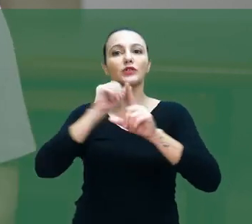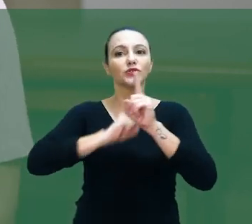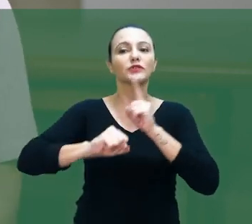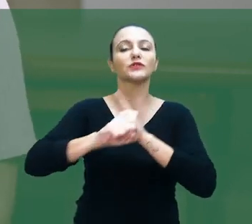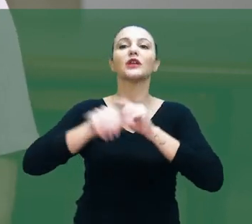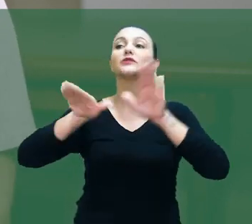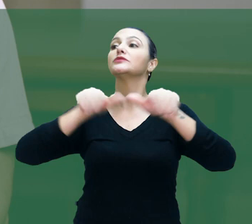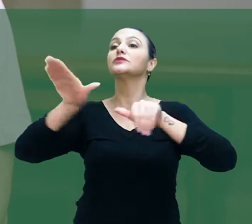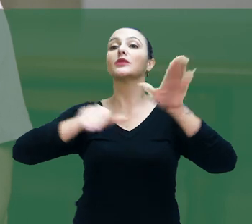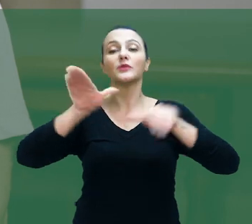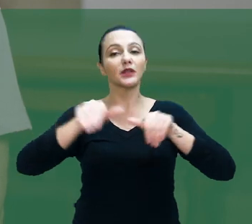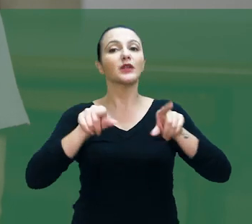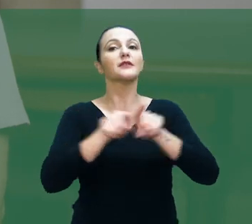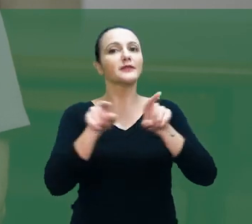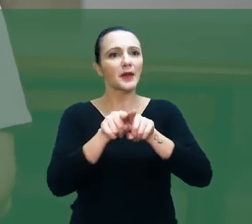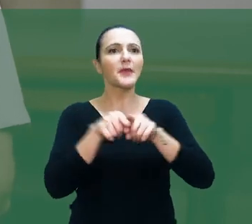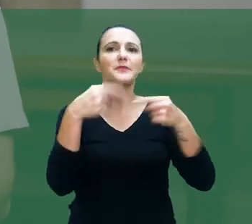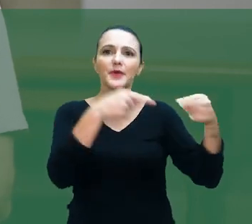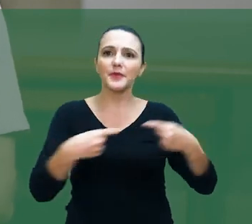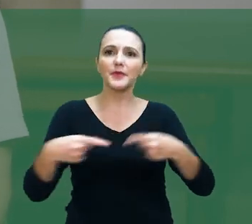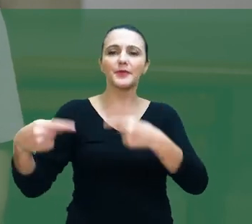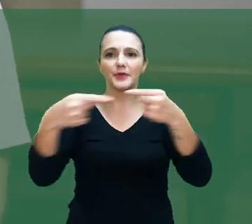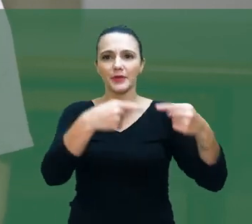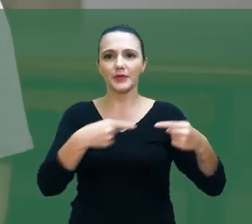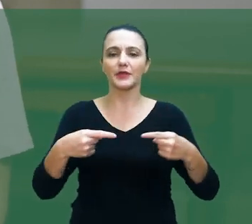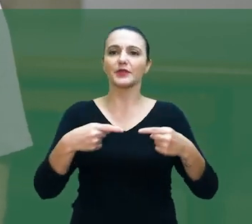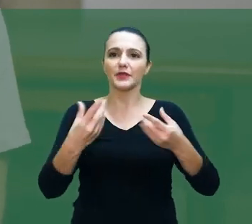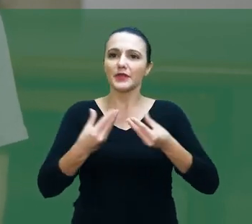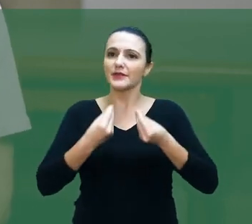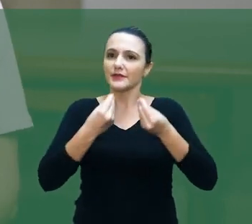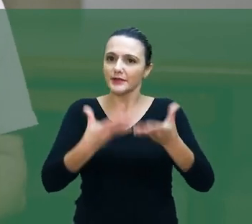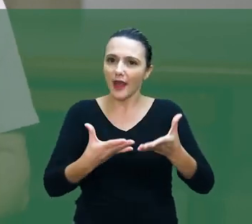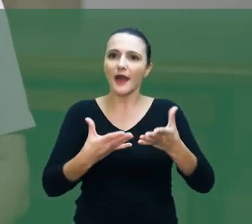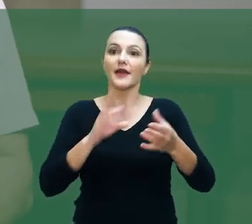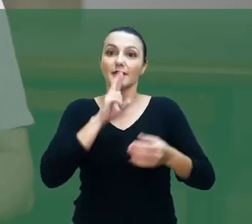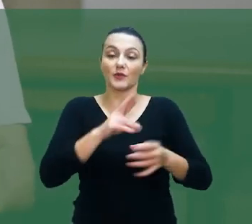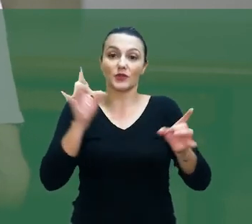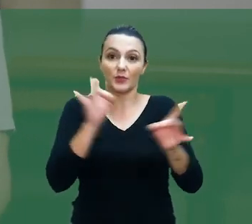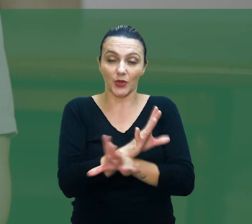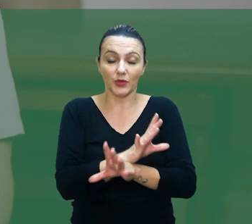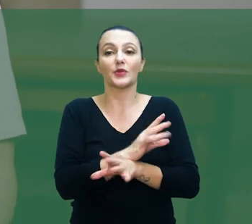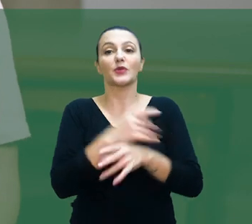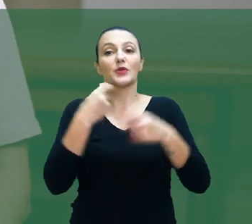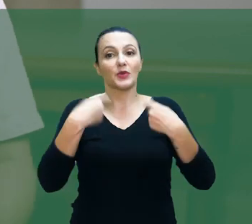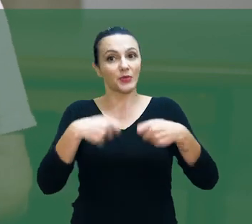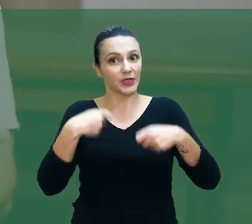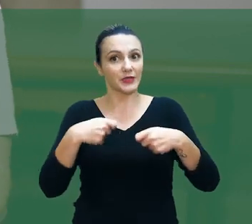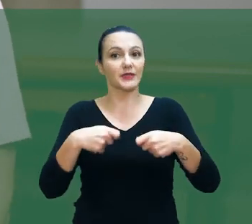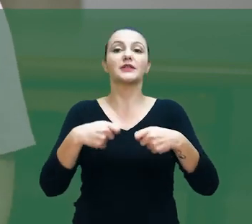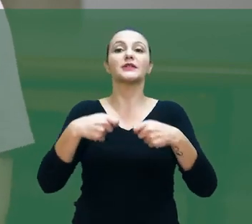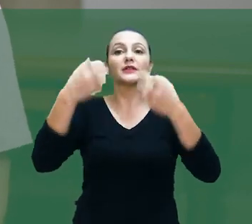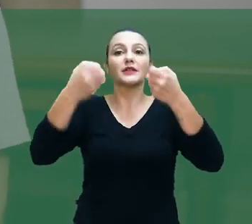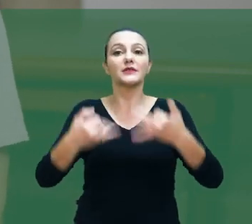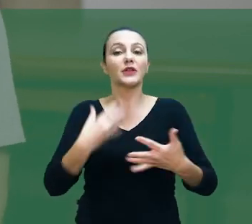sociedade é chamada a ser também escutada. Então, muito mais do que dar uma receita é falar de como esse processo funcionaria, um